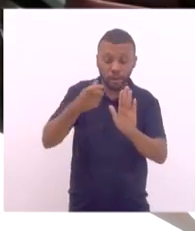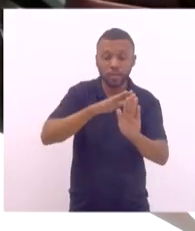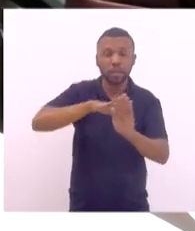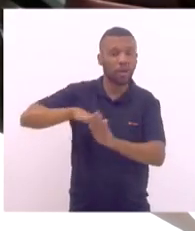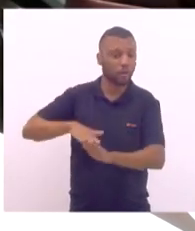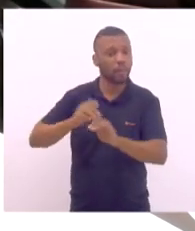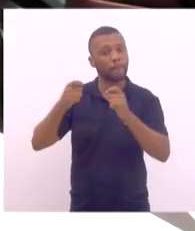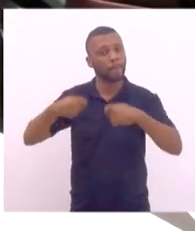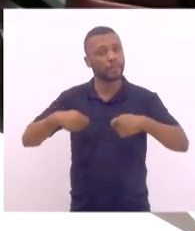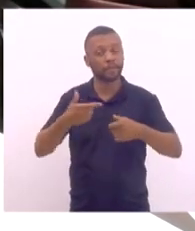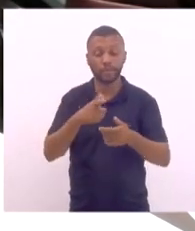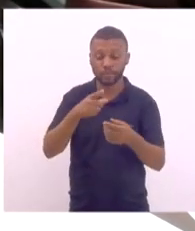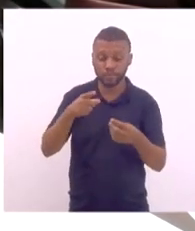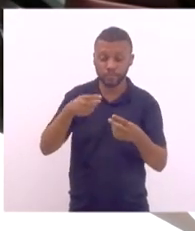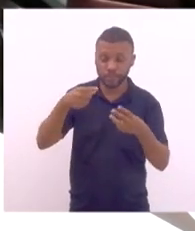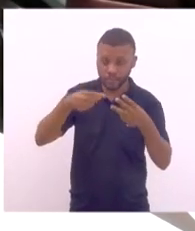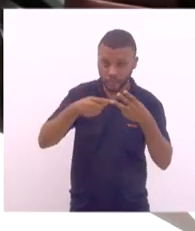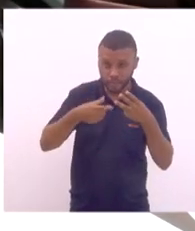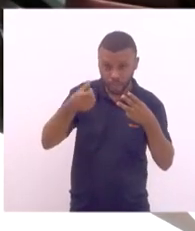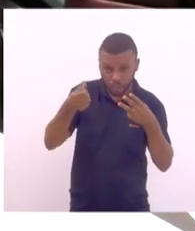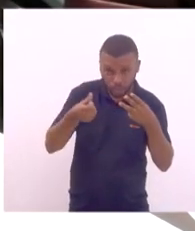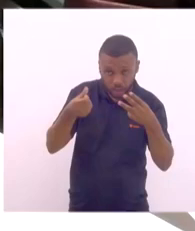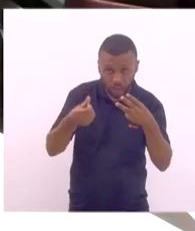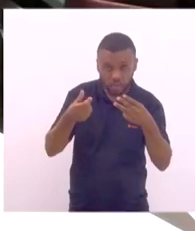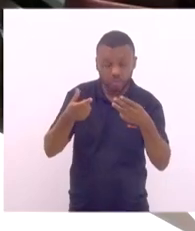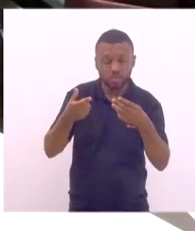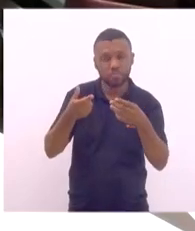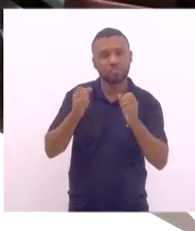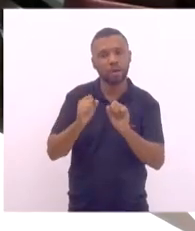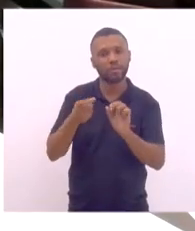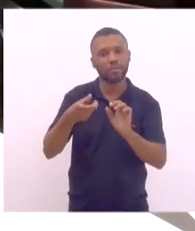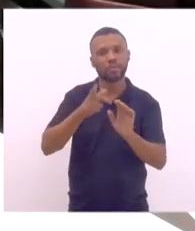dizendo que 3º e 6º podia derrubar. É isso que eu estou dizendo.